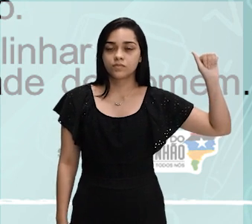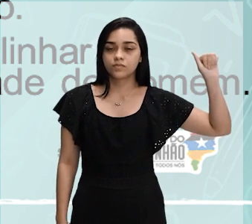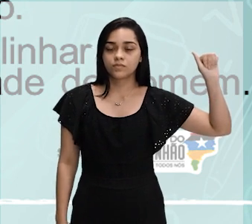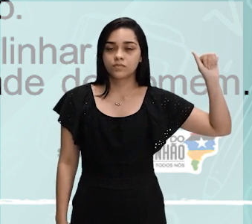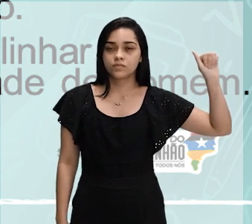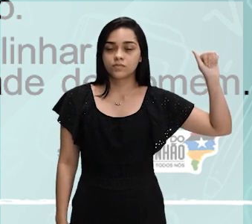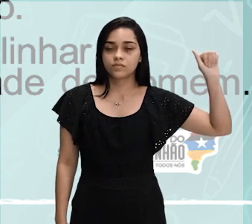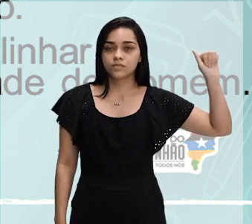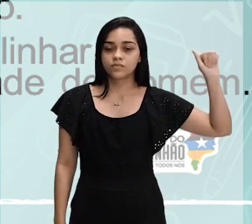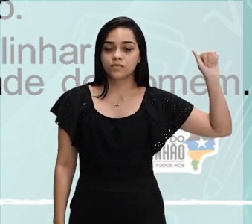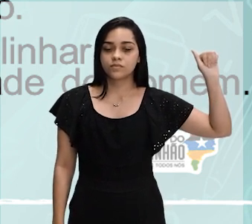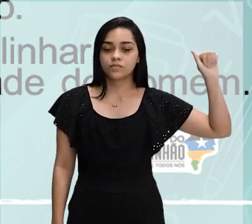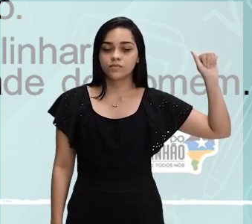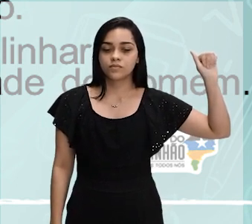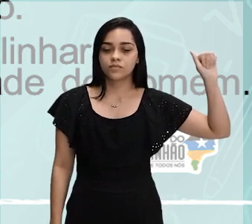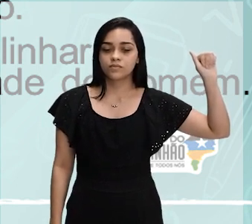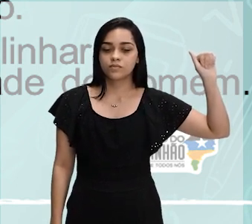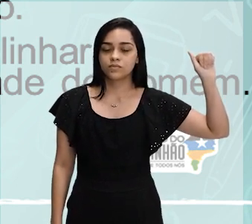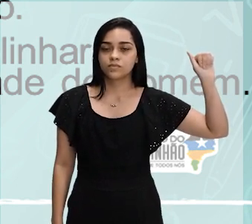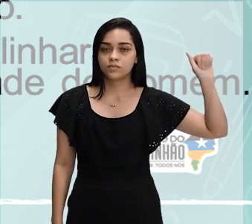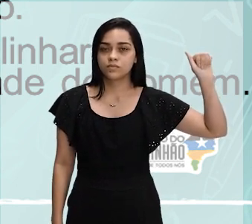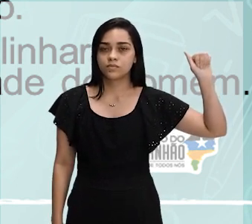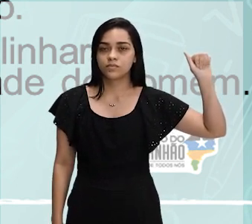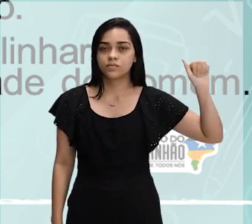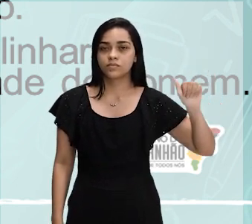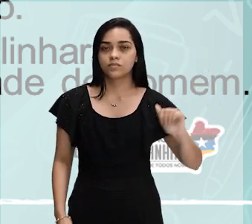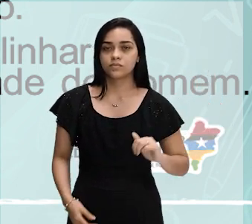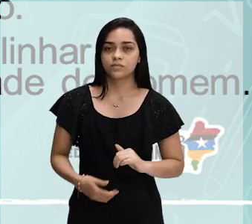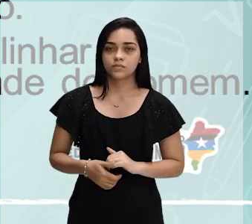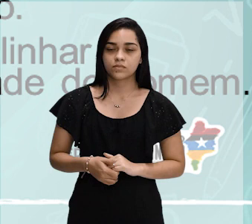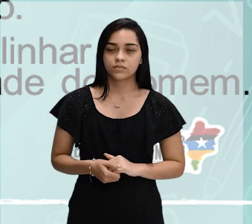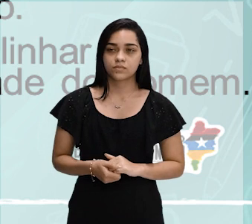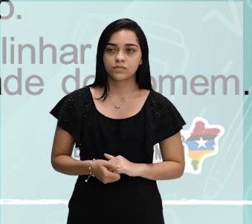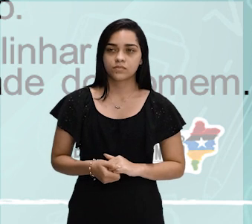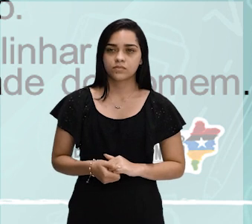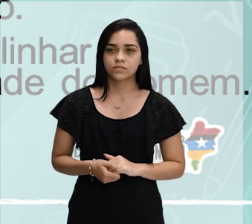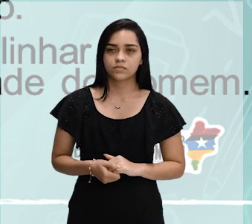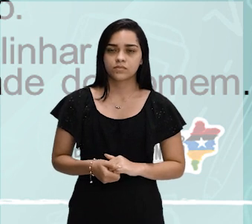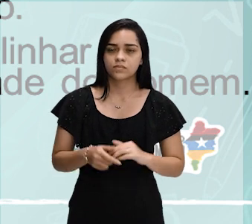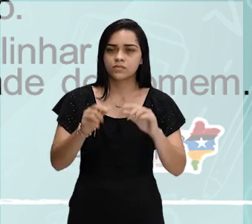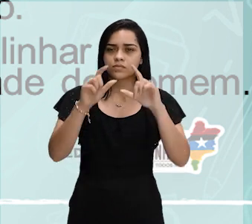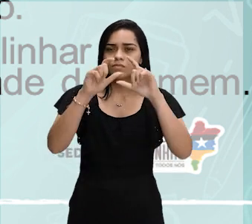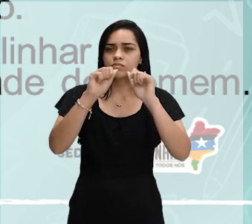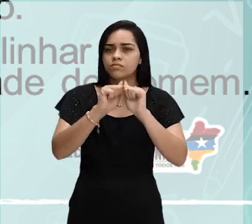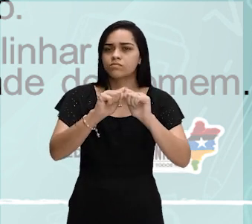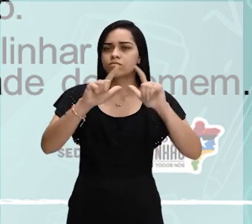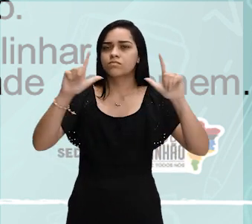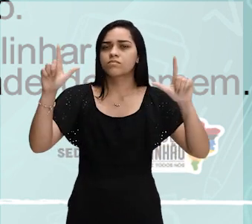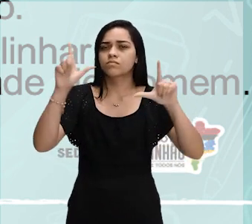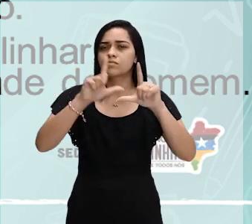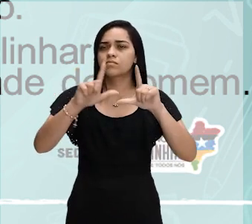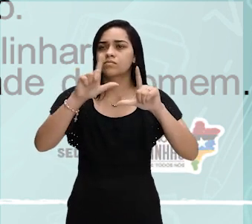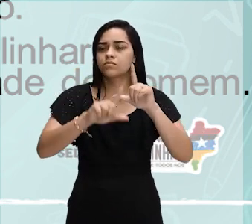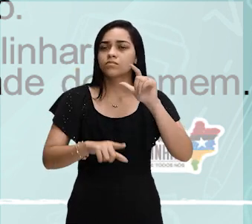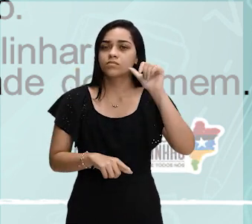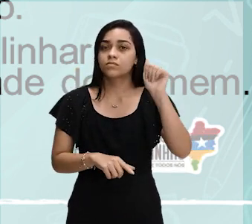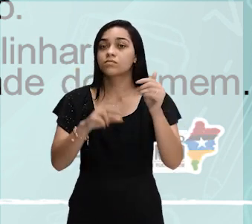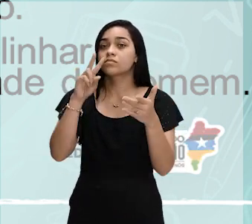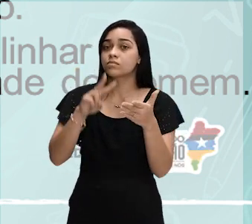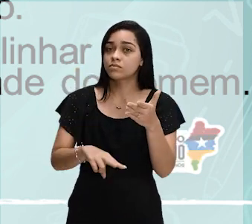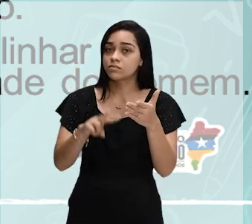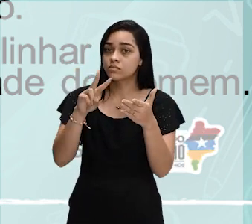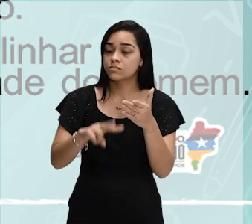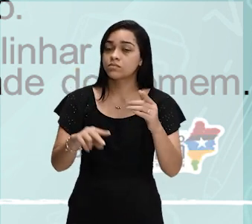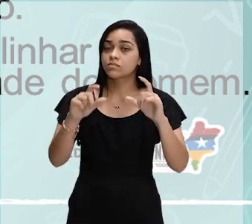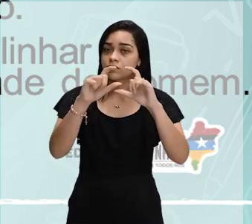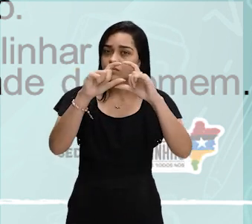históricos que sufocam a liberdade do homem. Quanto está na tua tela aí? A letra A, lê de novo aí